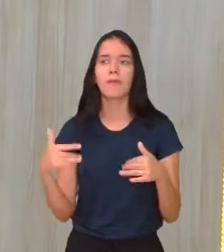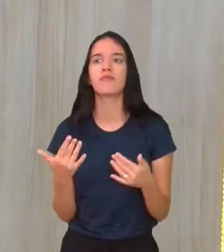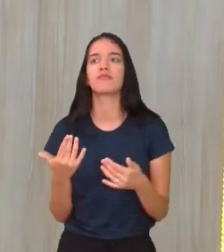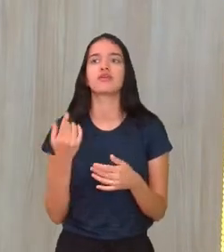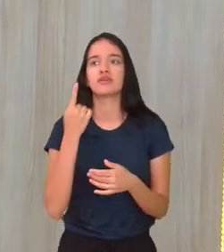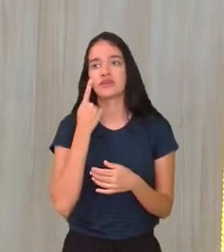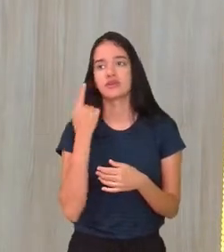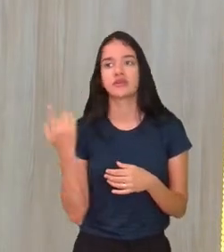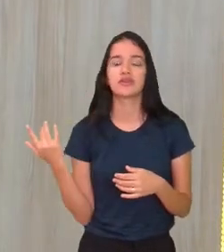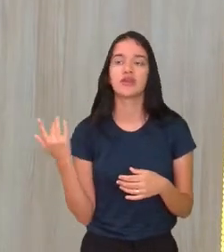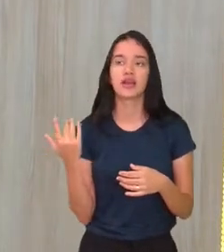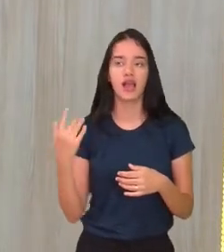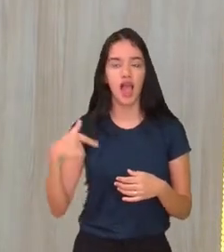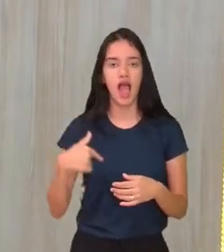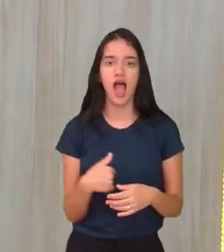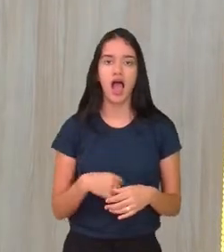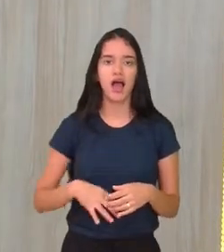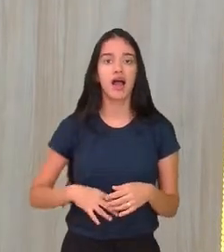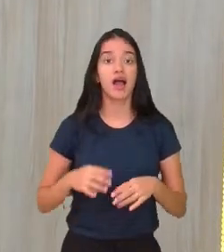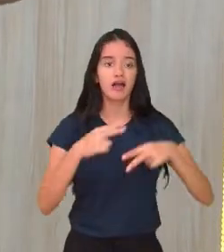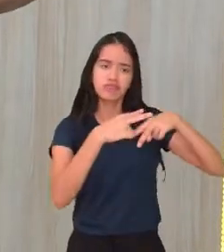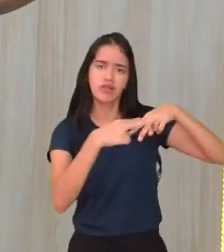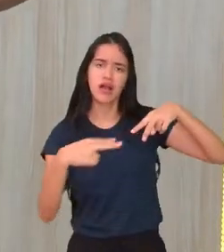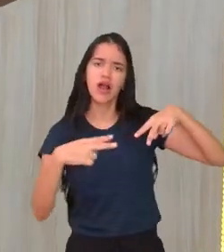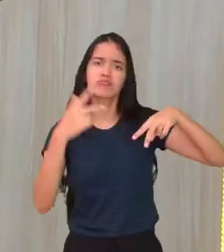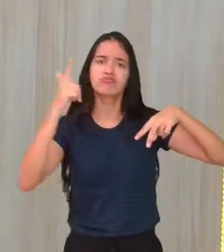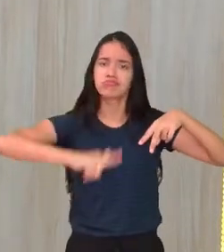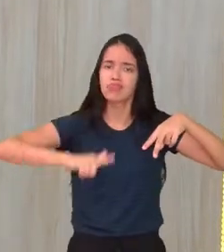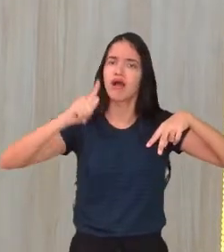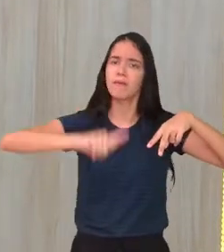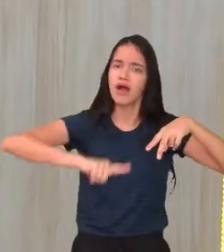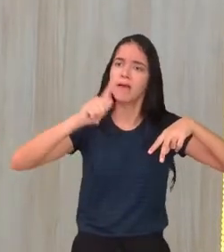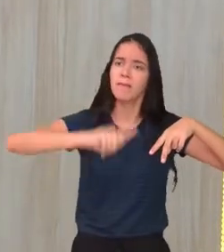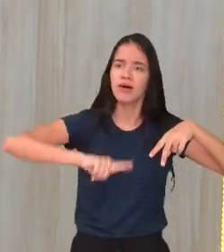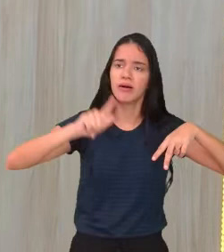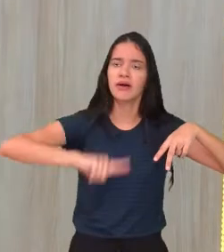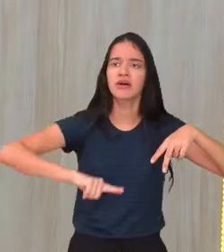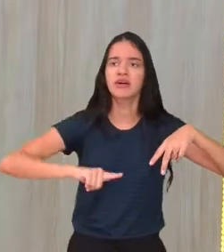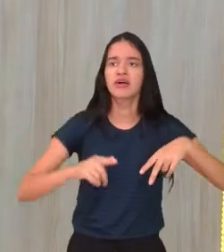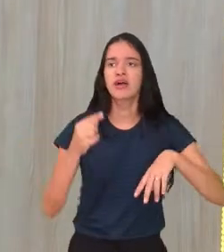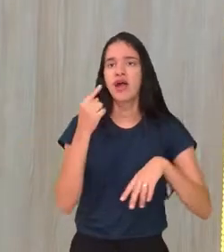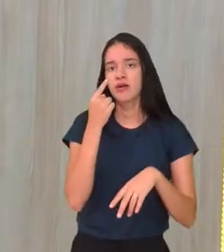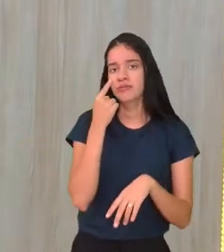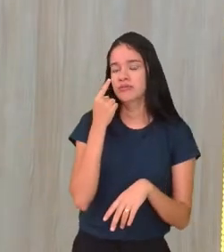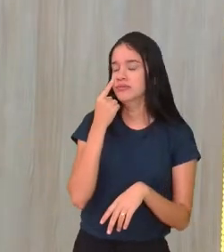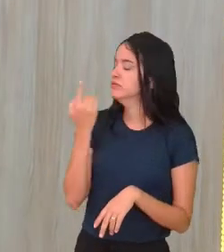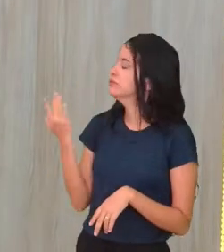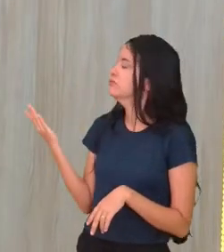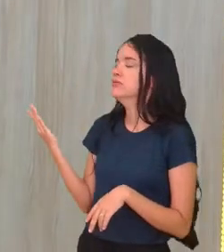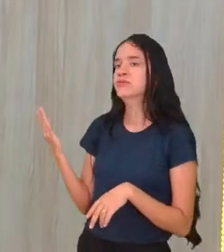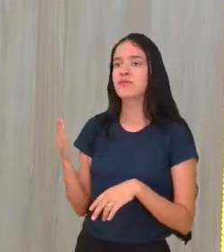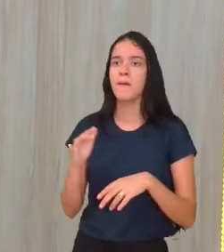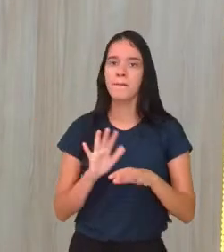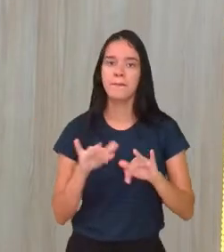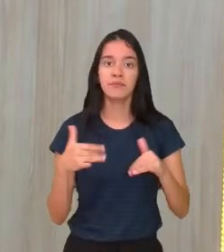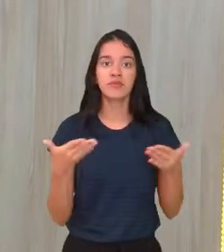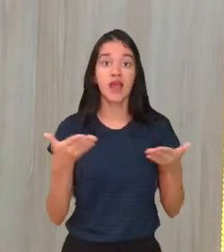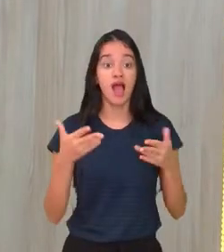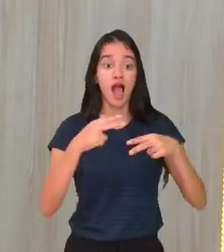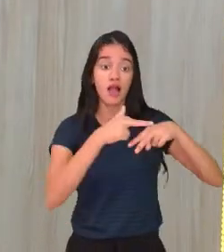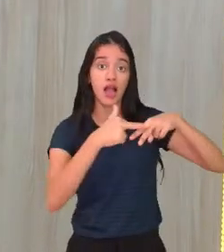repetem e a gente vai mudando aí as possibilidades das camisas. Então, eu tenho aqui, ó, calça